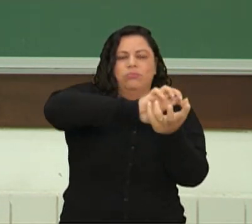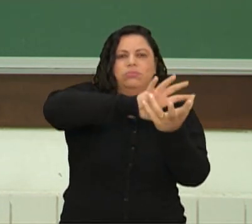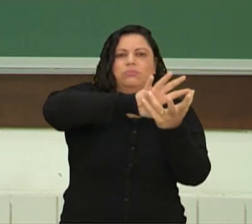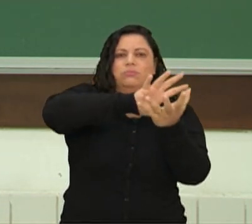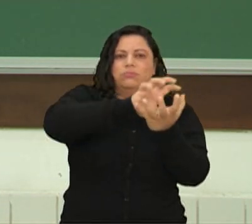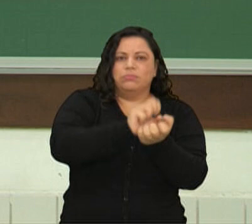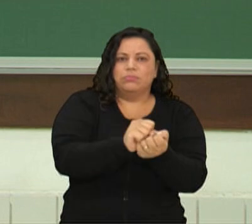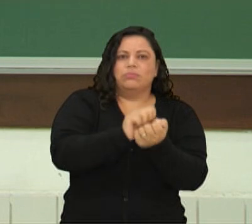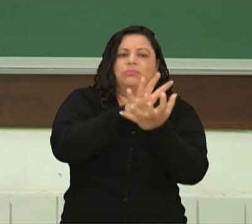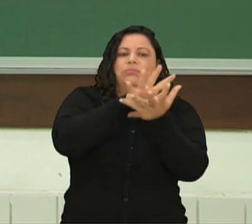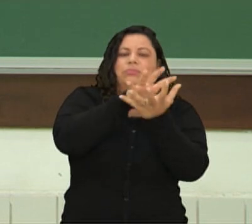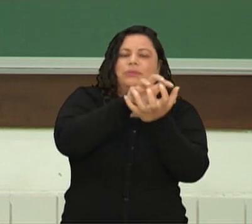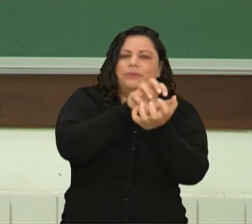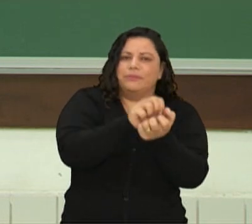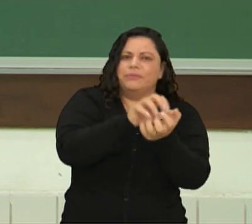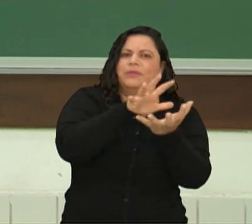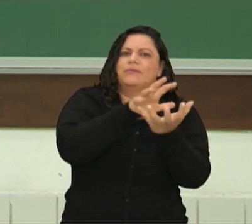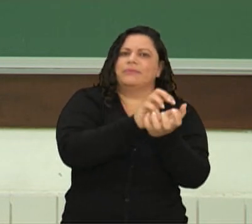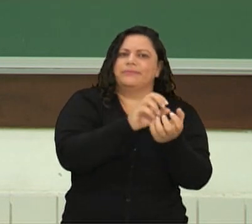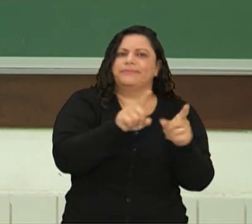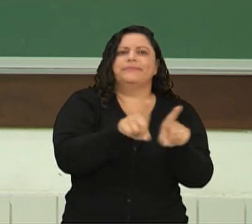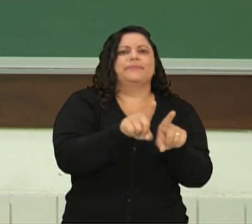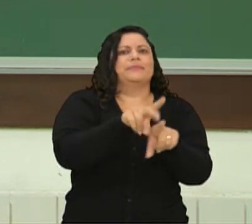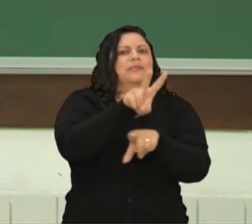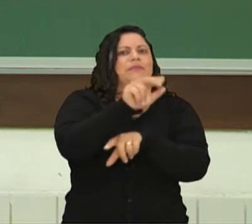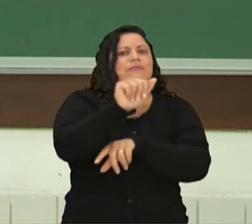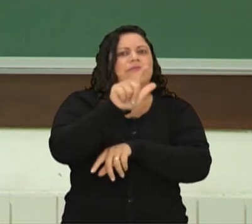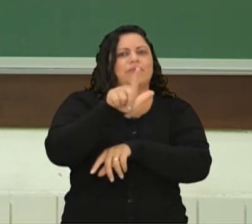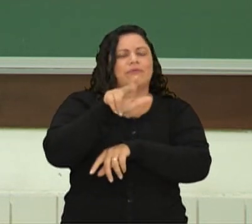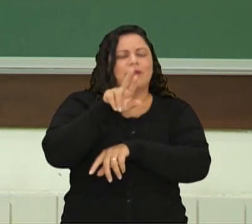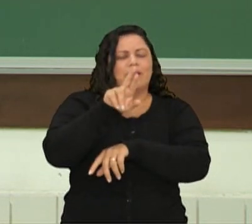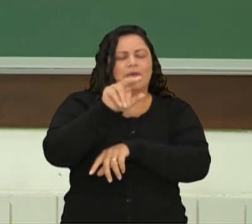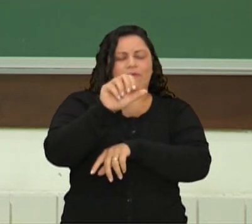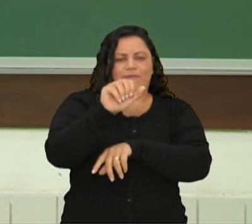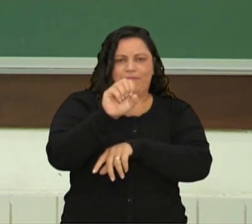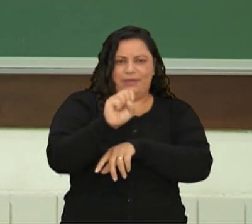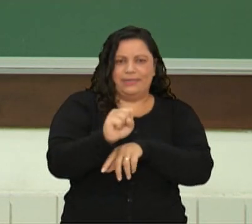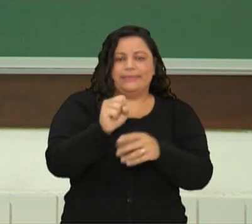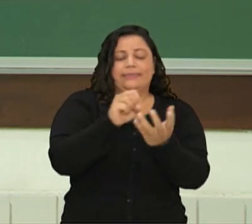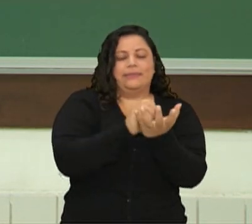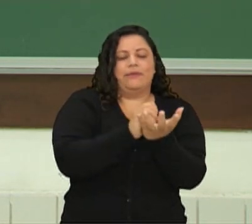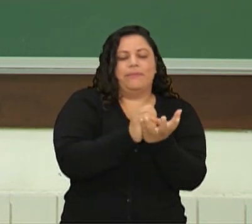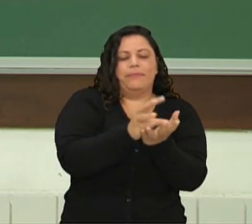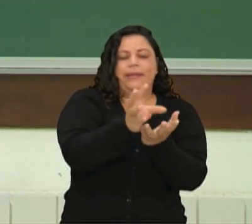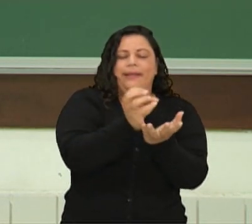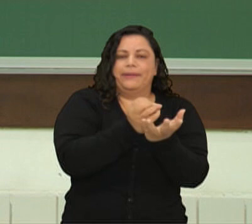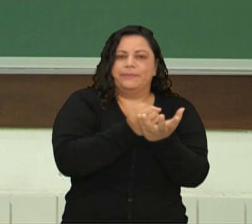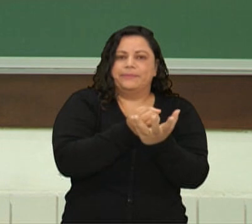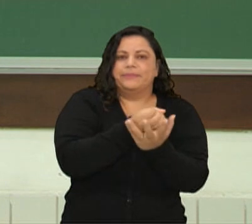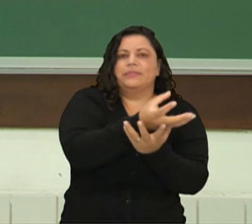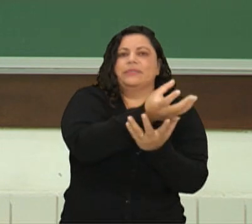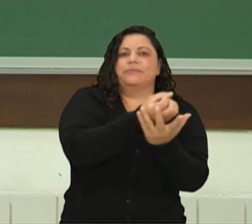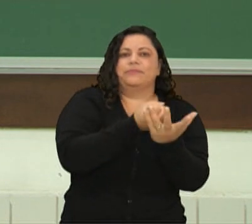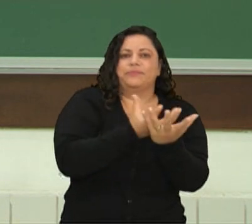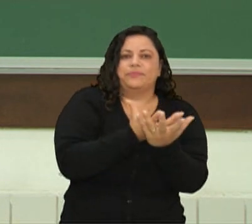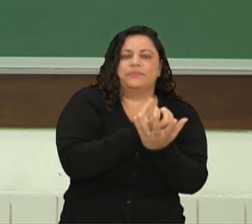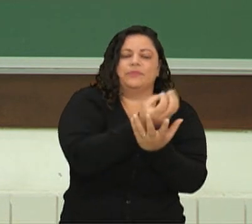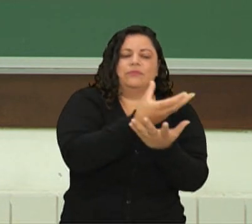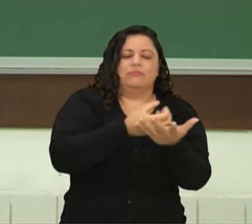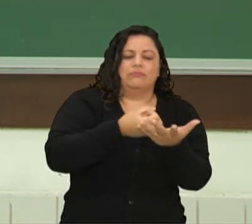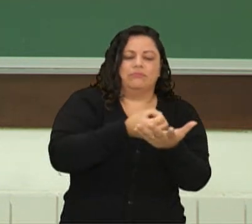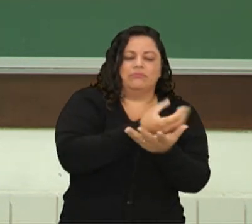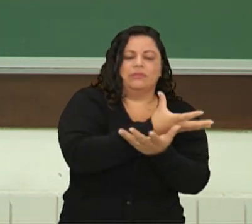bomba. Vimos que ele apresenta válvulas, né? Que são aberturas ali, como se fossem portinhas, que abrem e fecham para